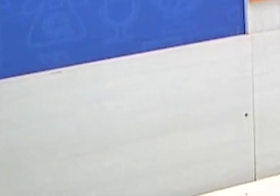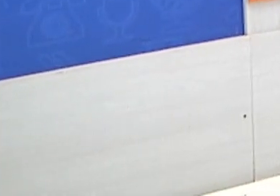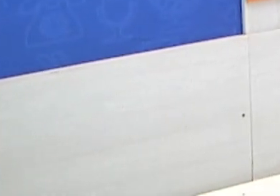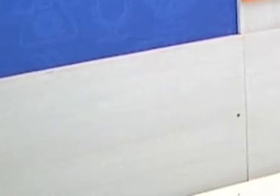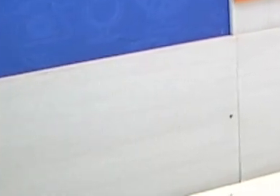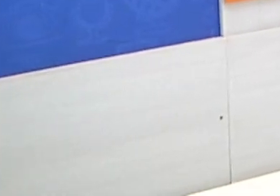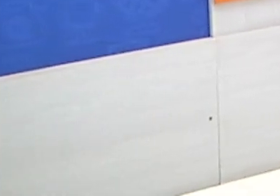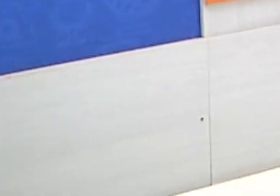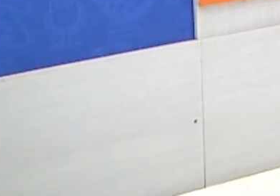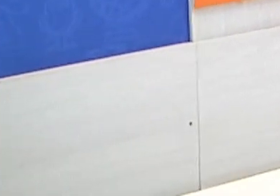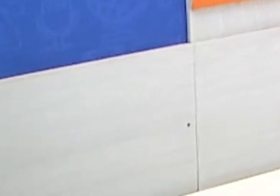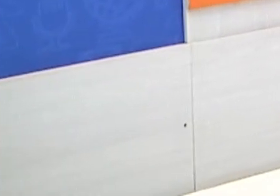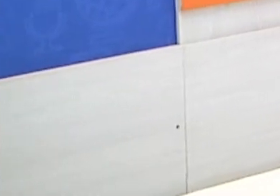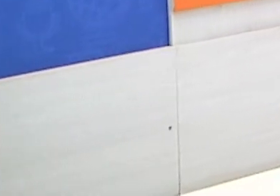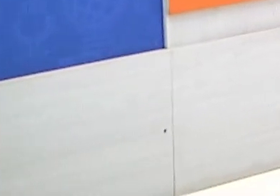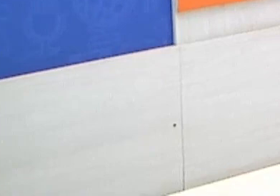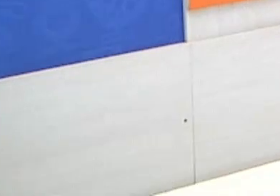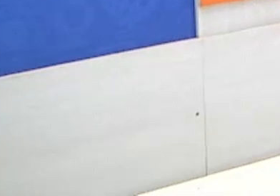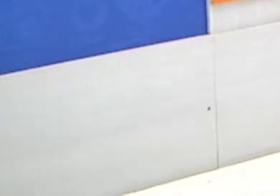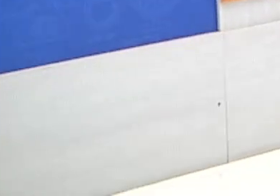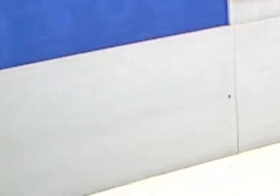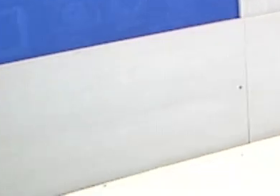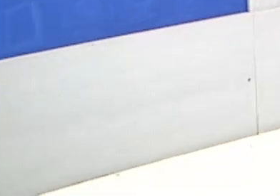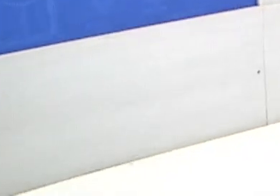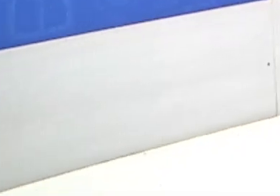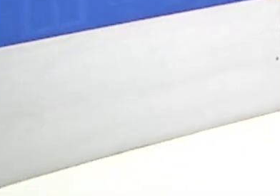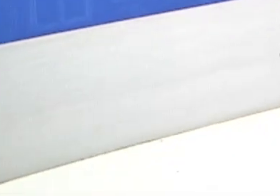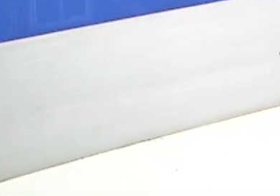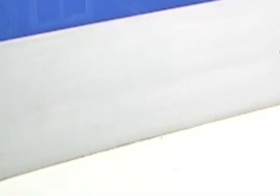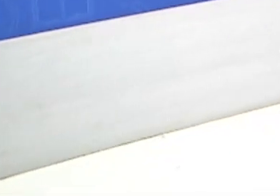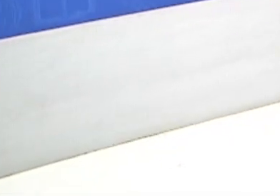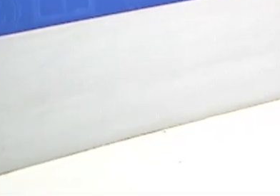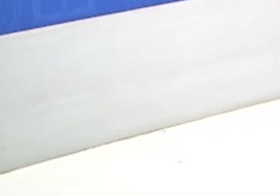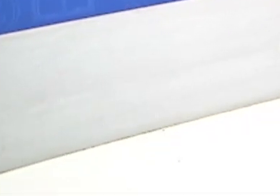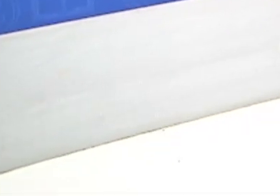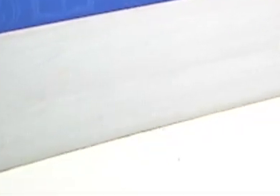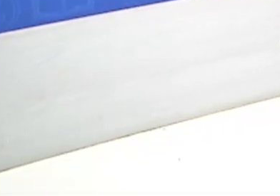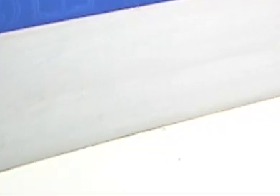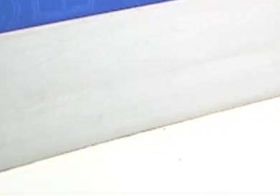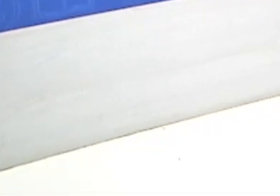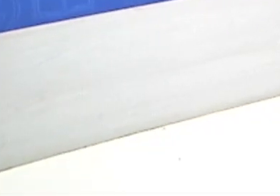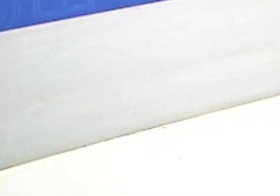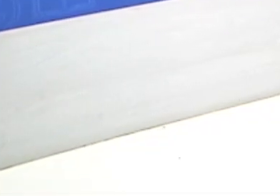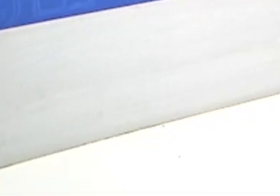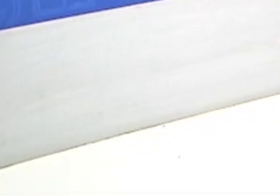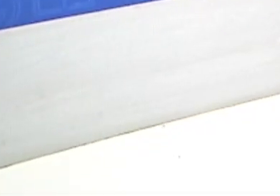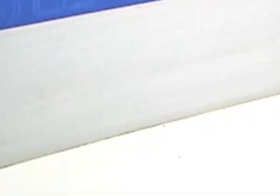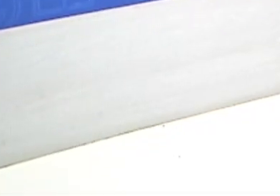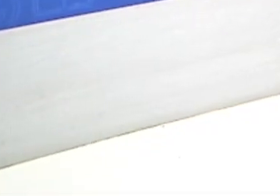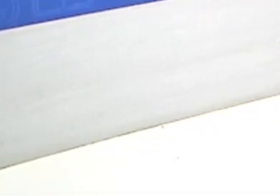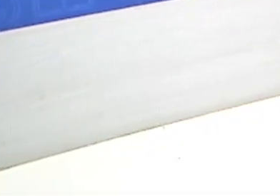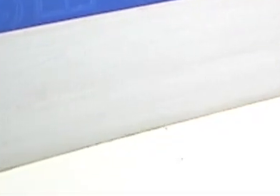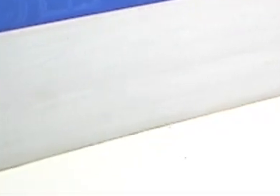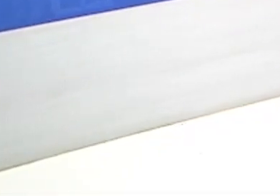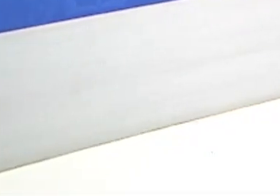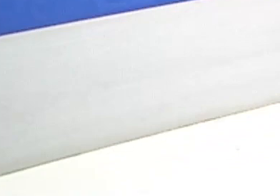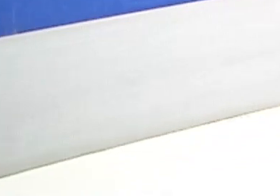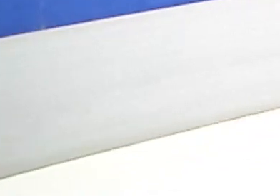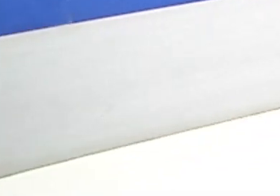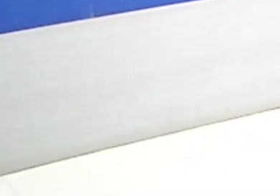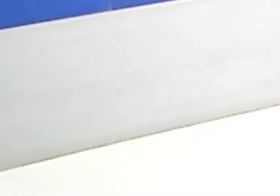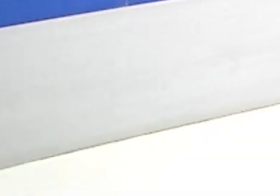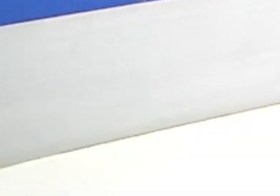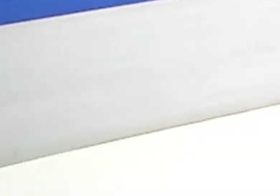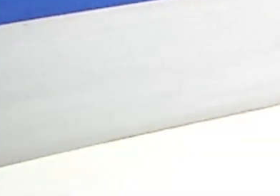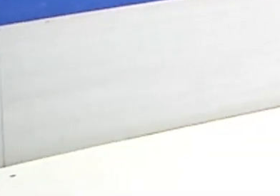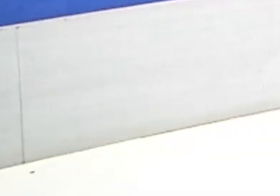agora, tem o programa Hora do Povo, reestreando aqui com a sua trupe de volta. Eu sou Augusto Neto, é uma